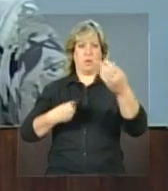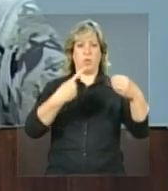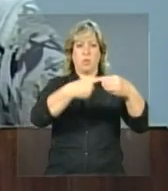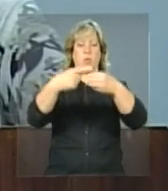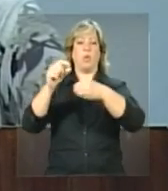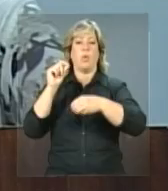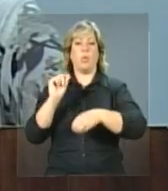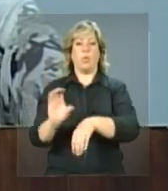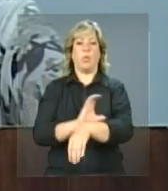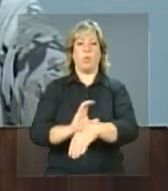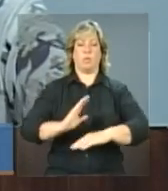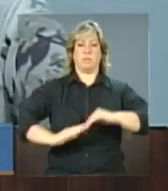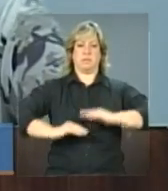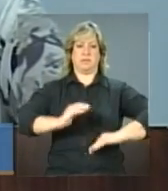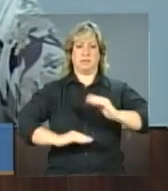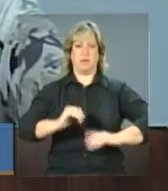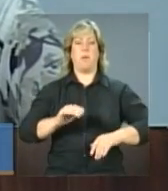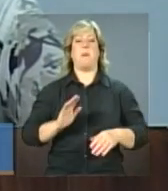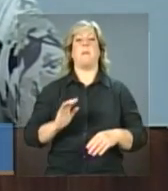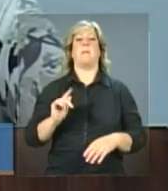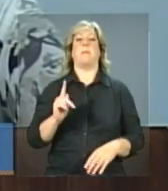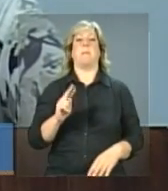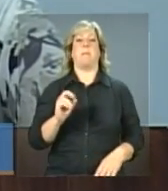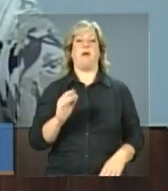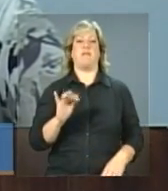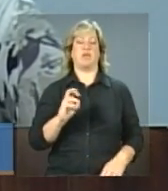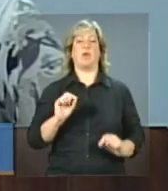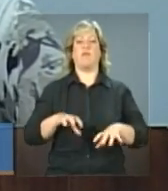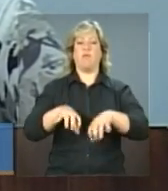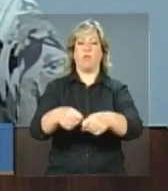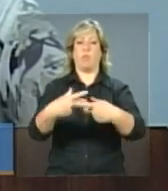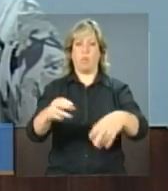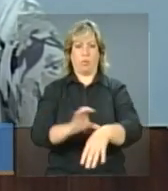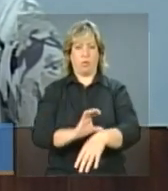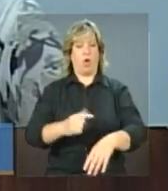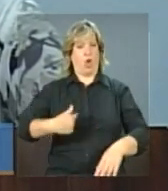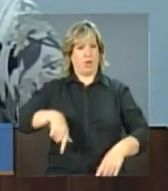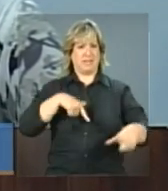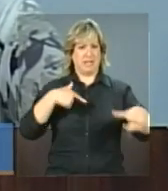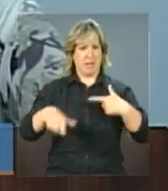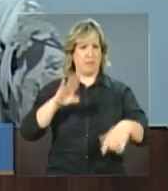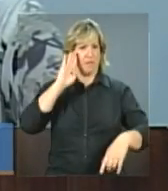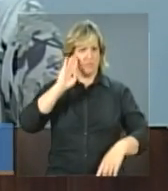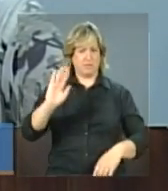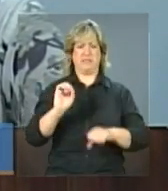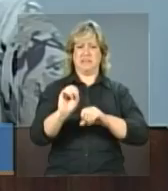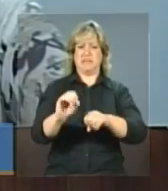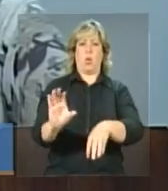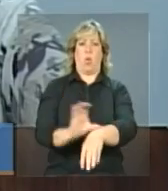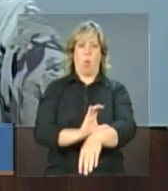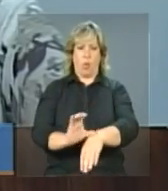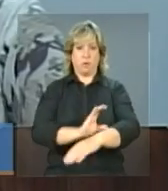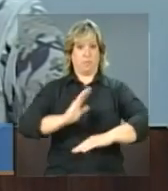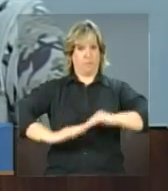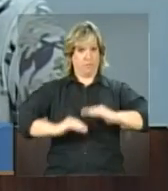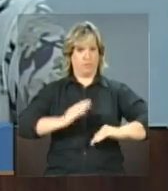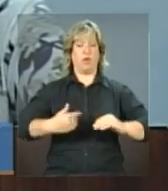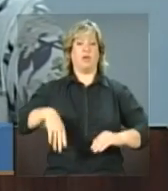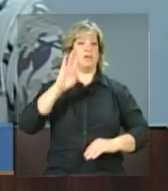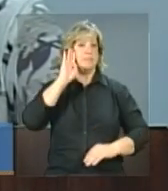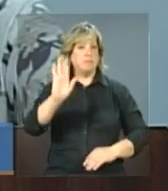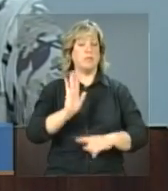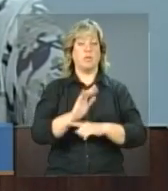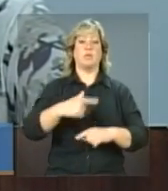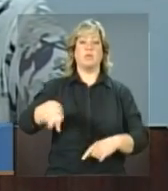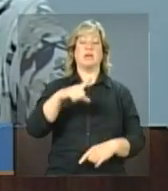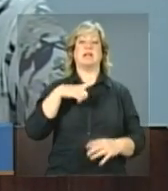profissional. Então, em 2011, todo o nosso trabalho de qualificação profissional vai estar voltado para onde já existem cursos tanto do